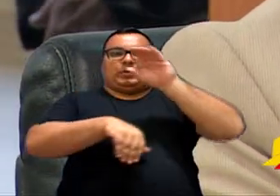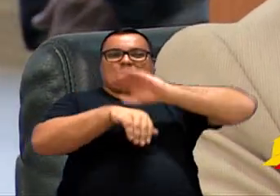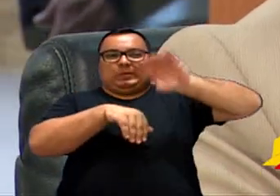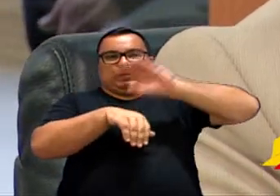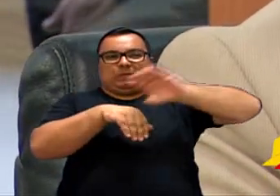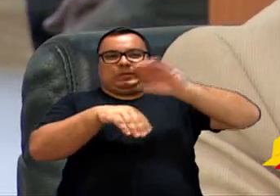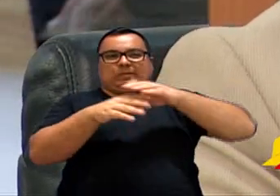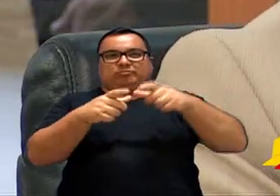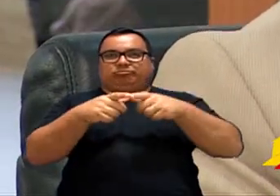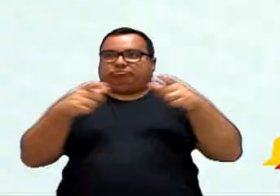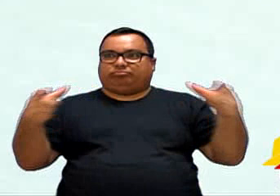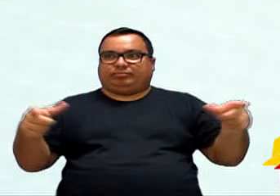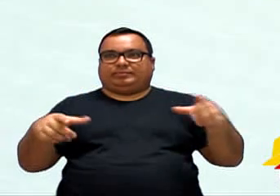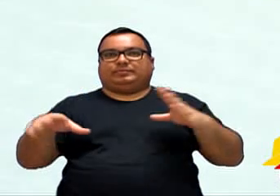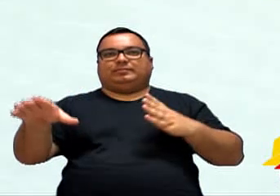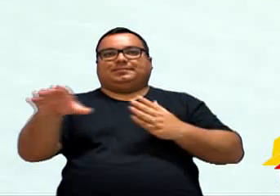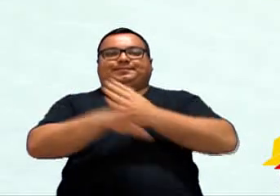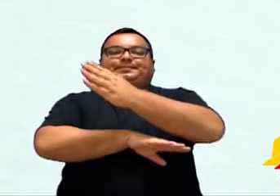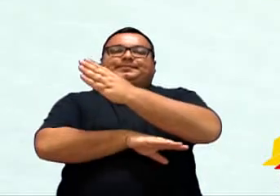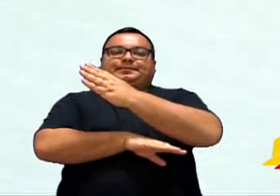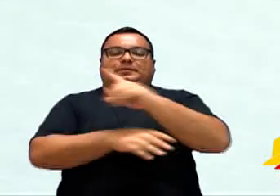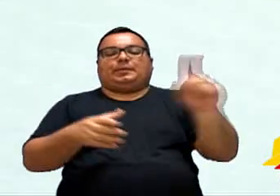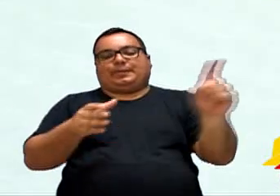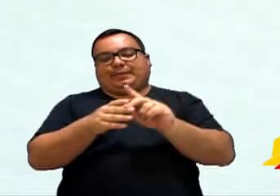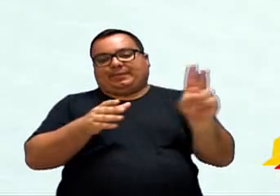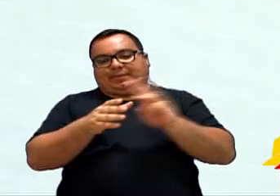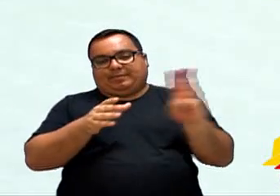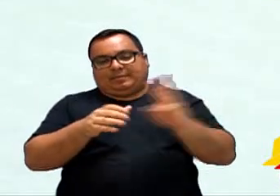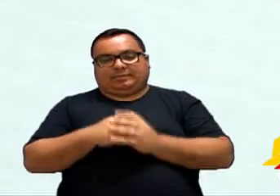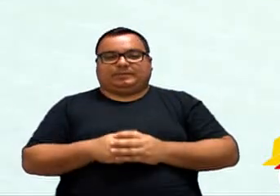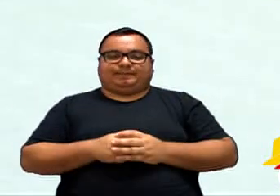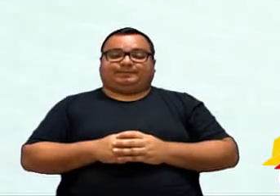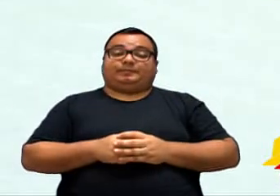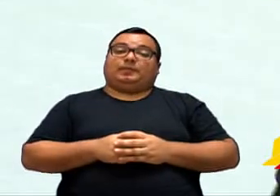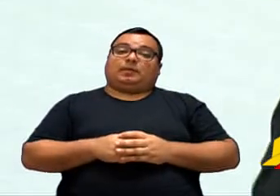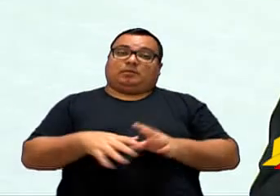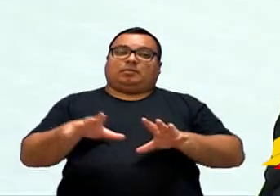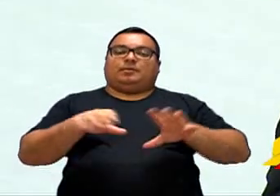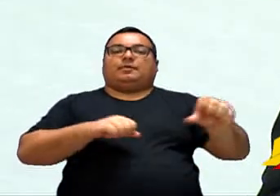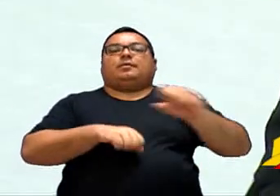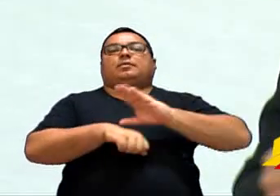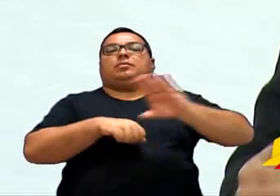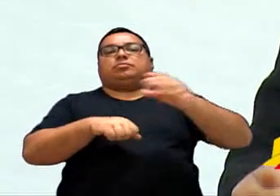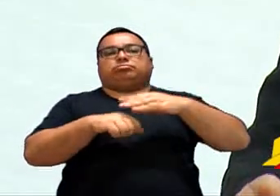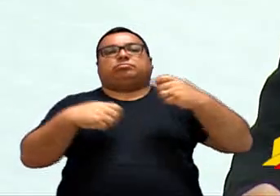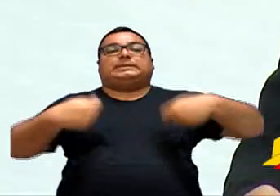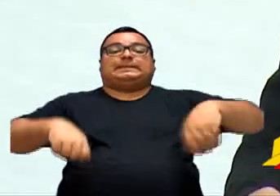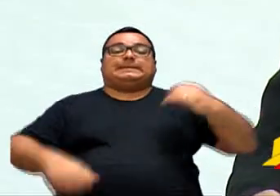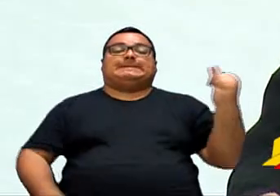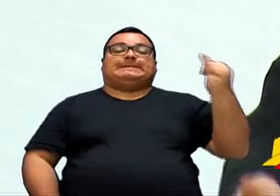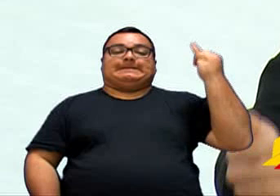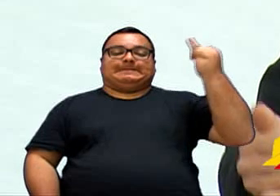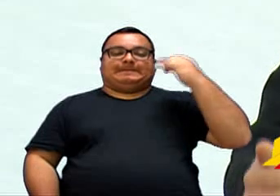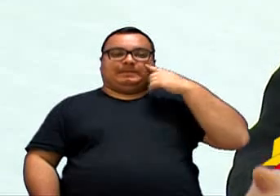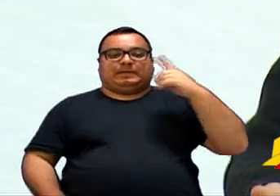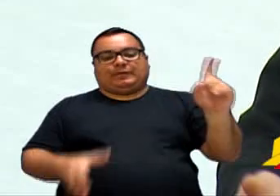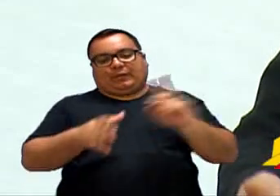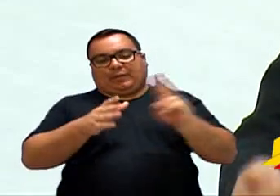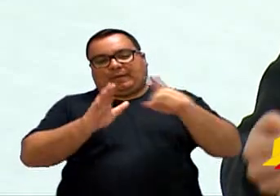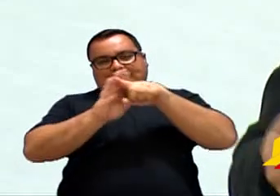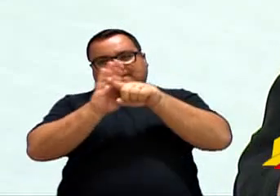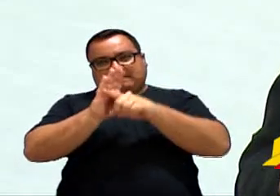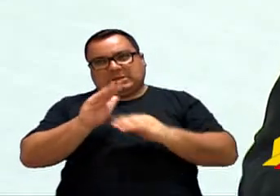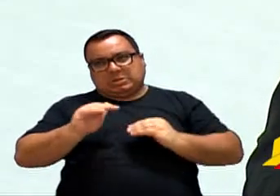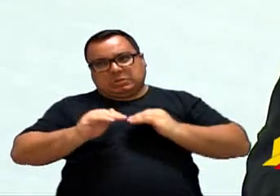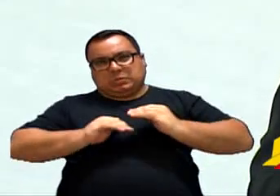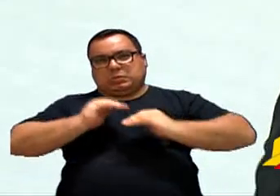O concurso, ele é algo legítimo e que dá condições para esse profissional continuar a sua formação, né, se qualificar,